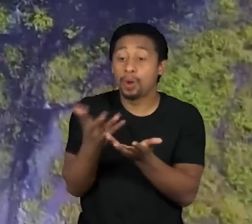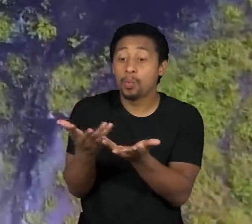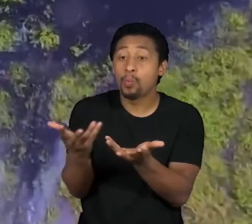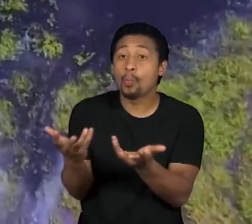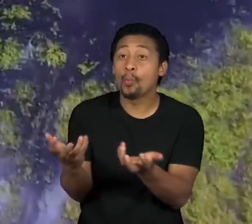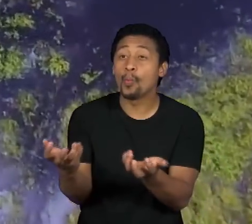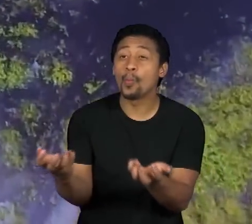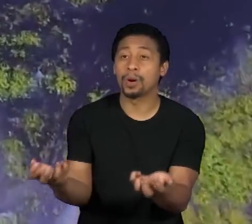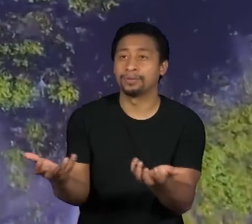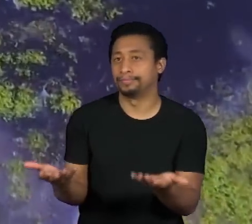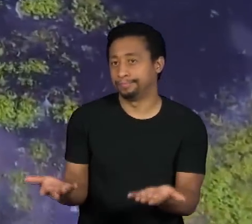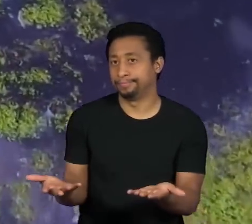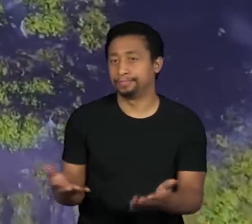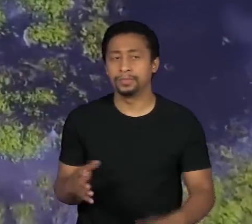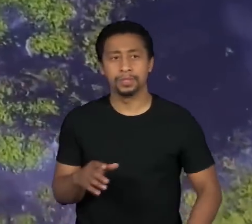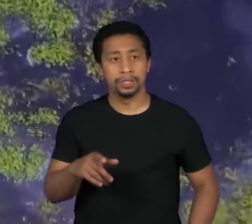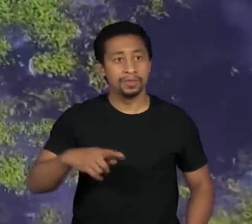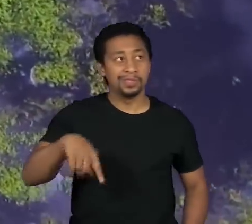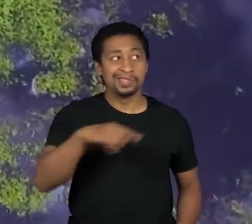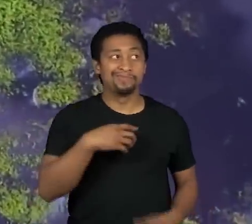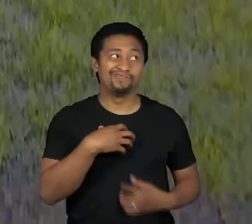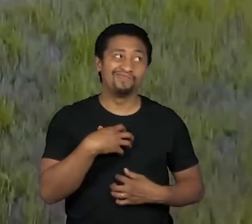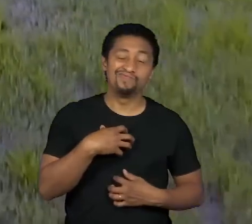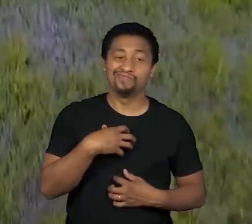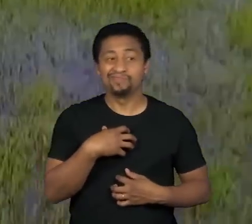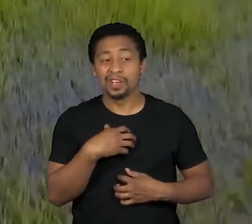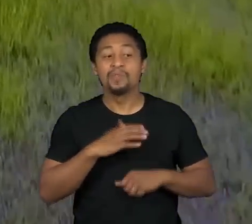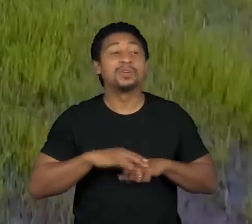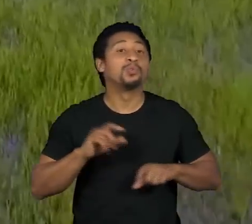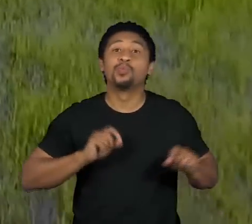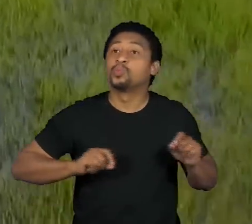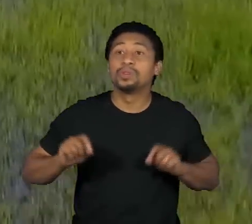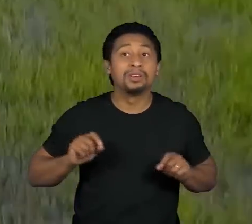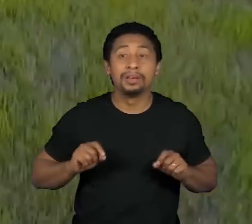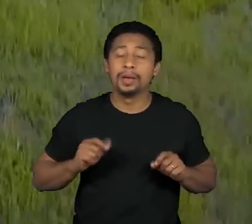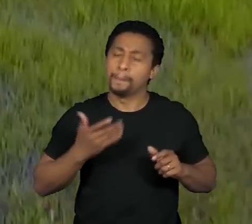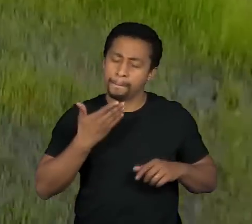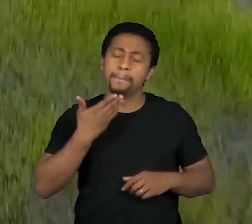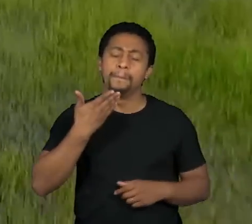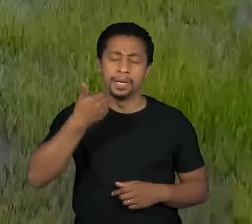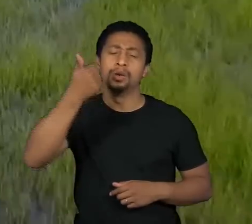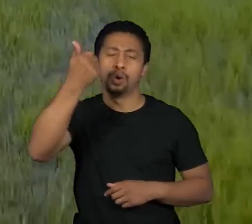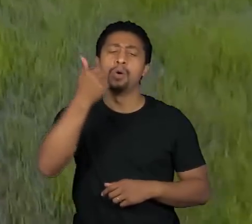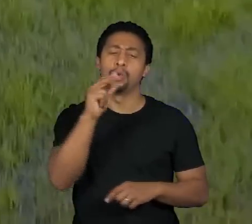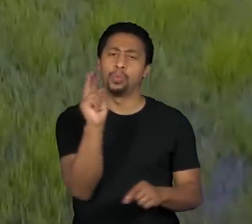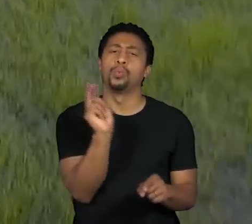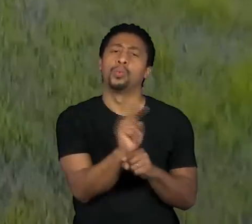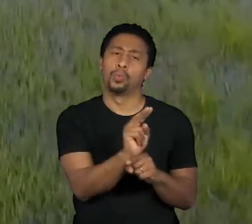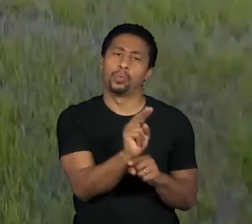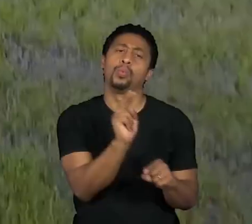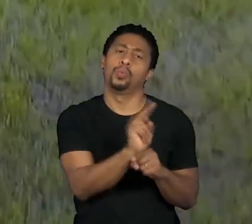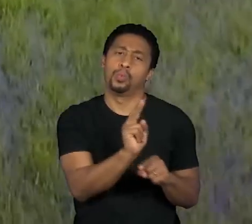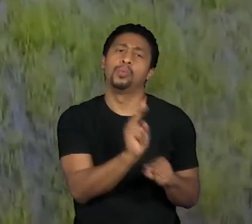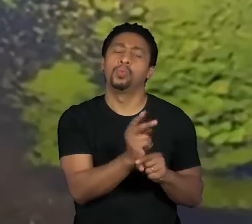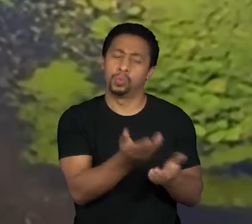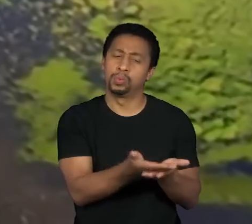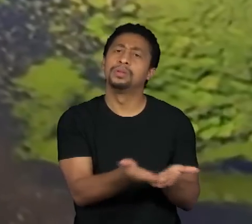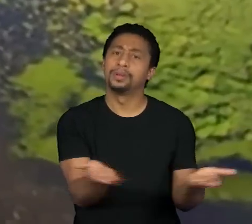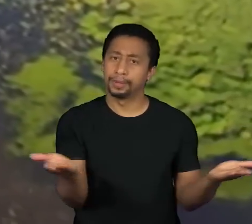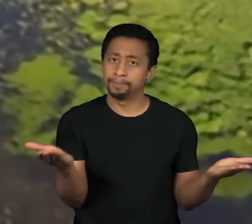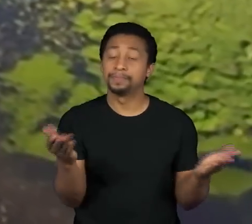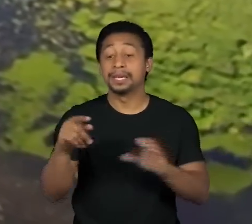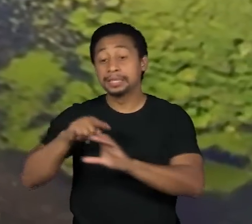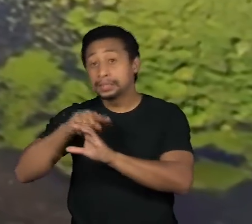Na dúvida, o melhor sempre é preservar. Os dados do estudo científico devem auxiliar a governança da região e